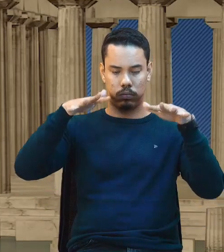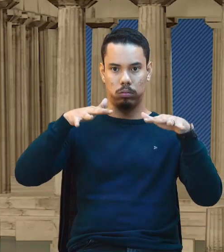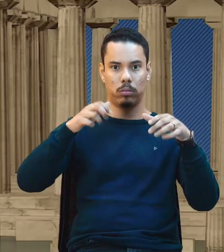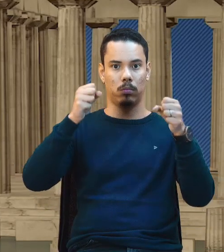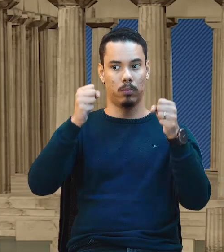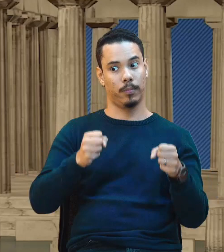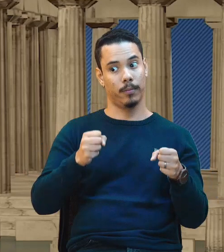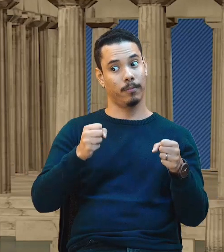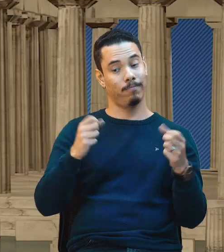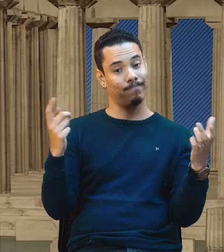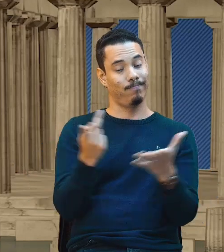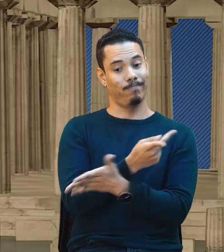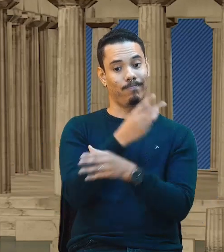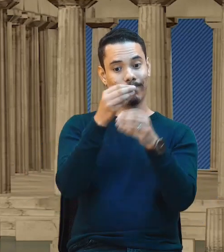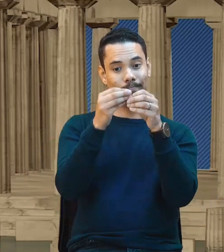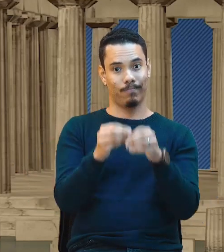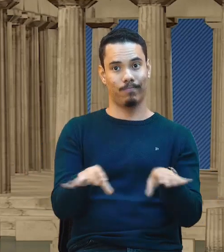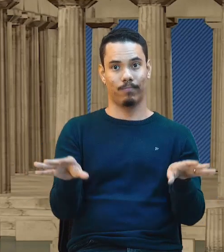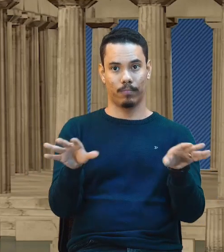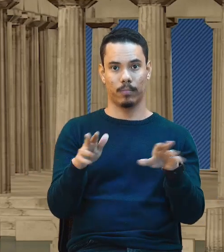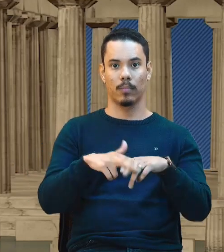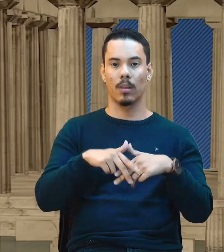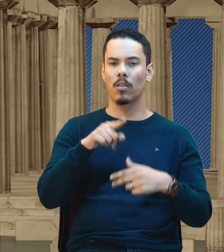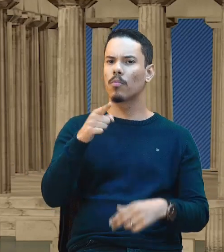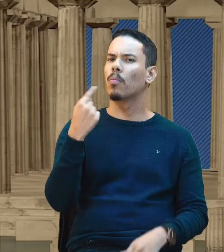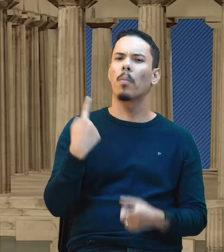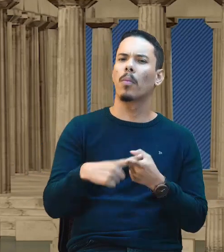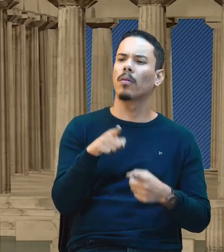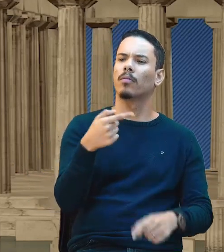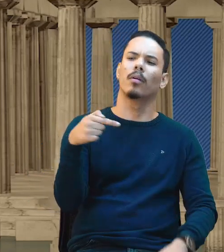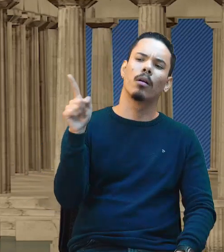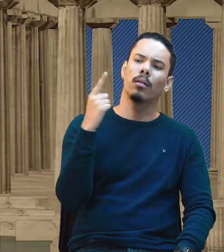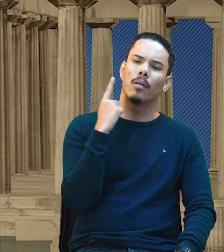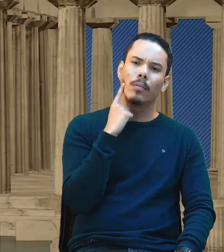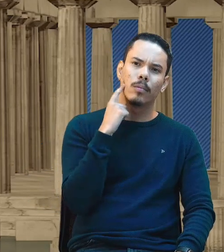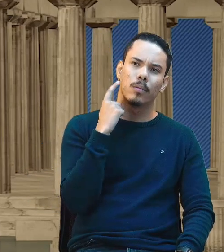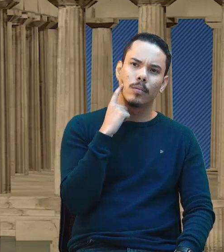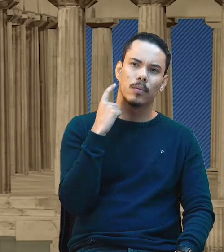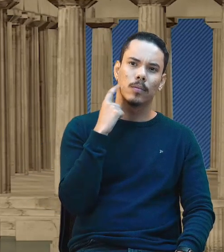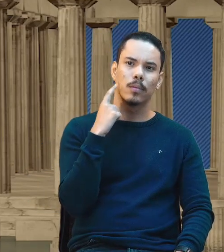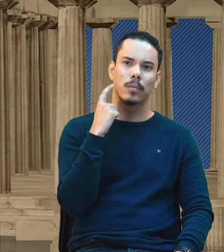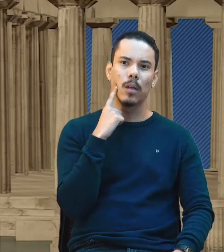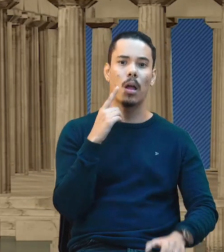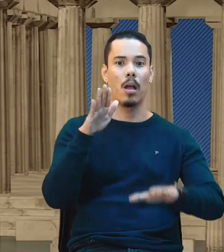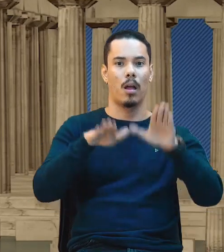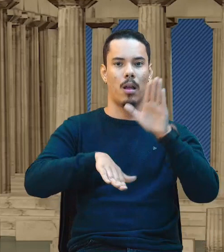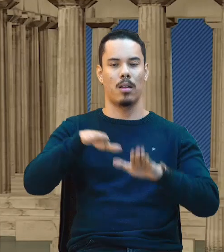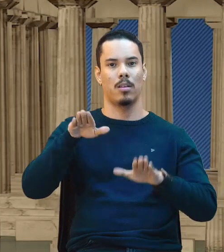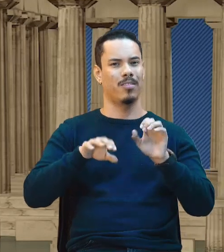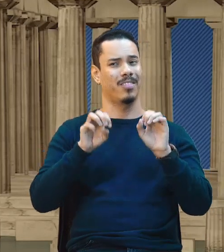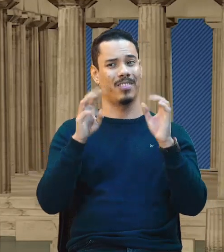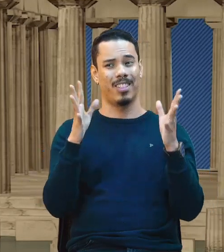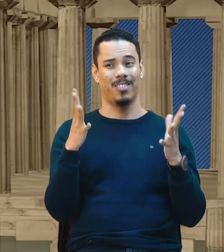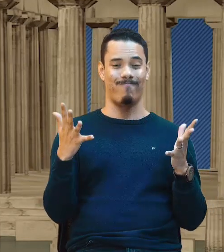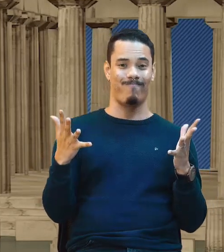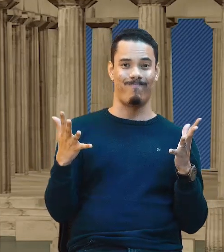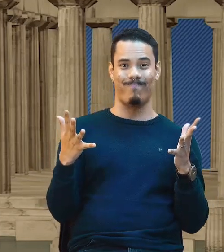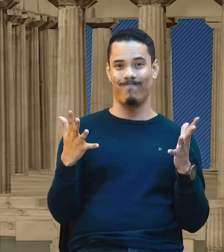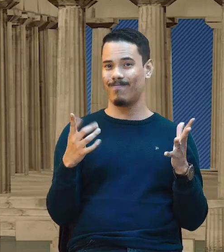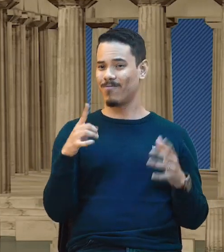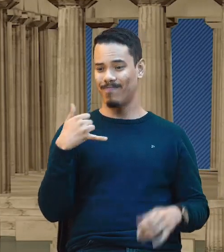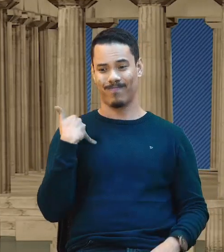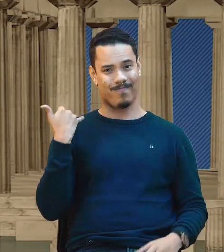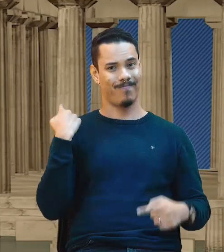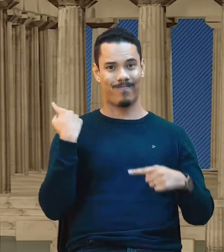Existem alguns riscos. Por que você quer ir para lá? E aquela festa, às vezes, está assim, assado. Você não tem idade